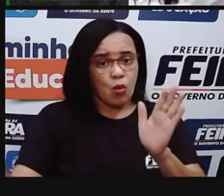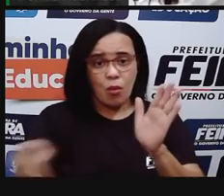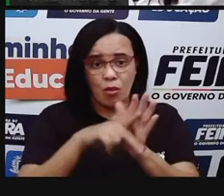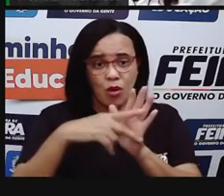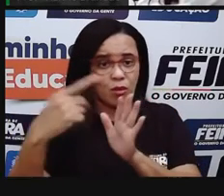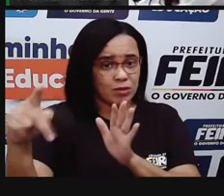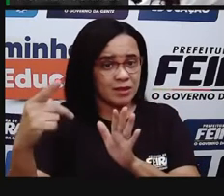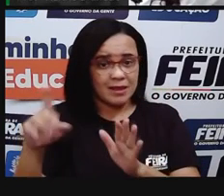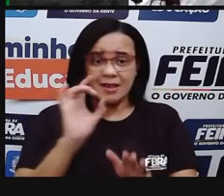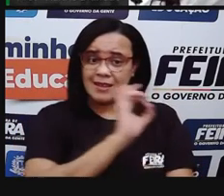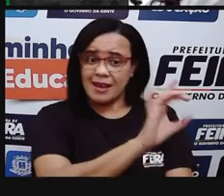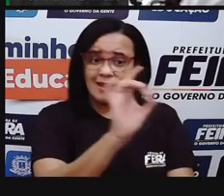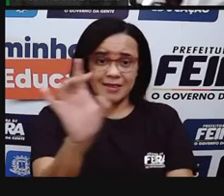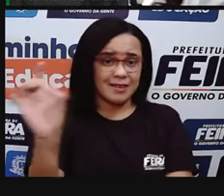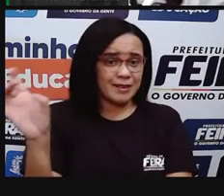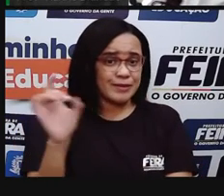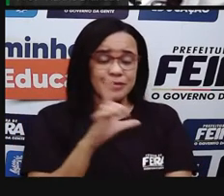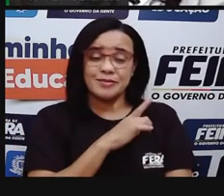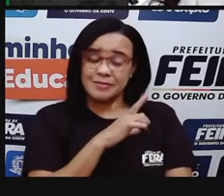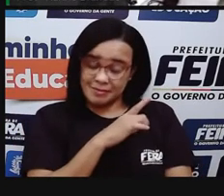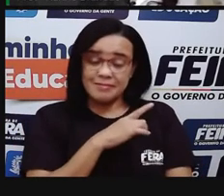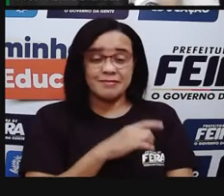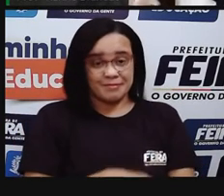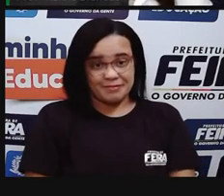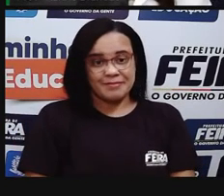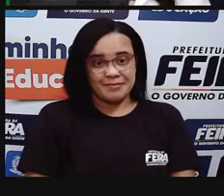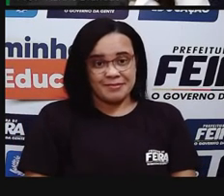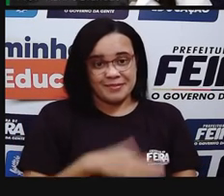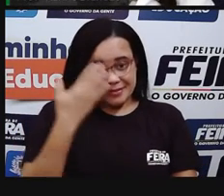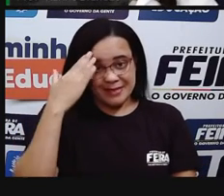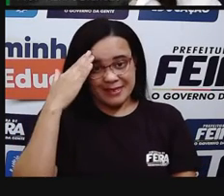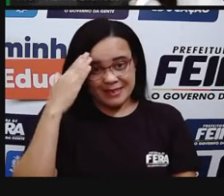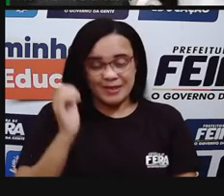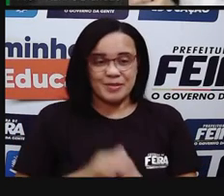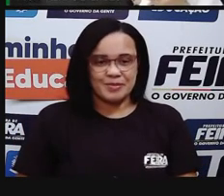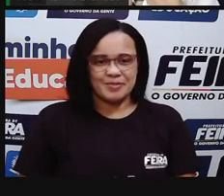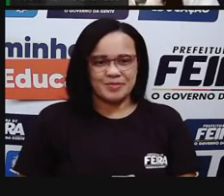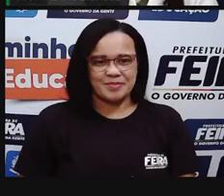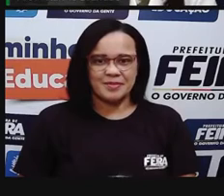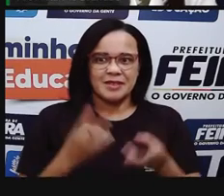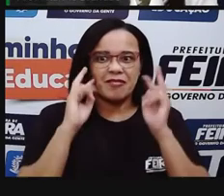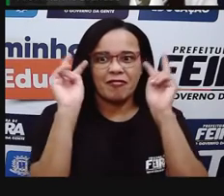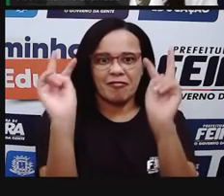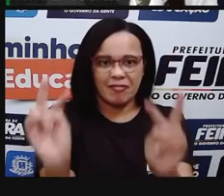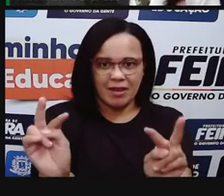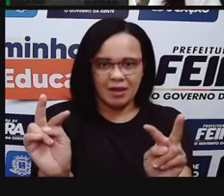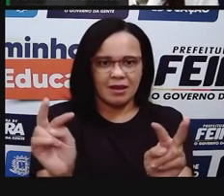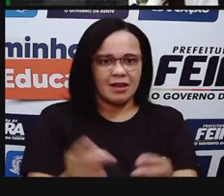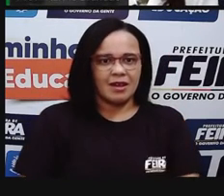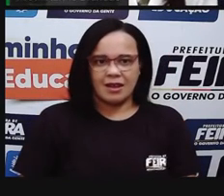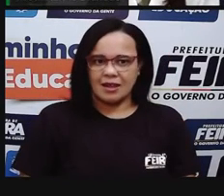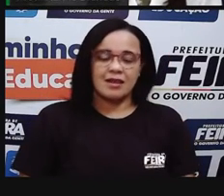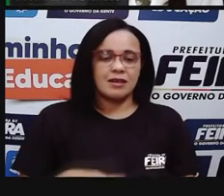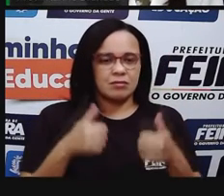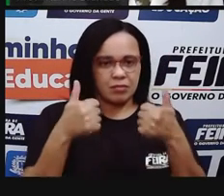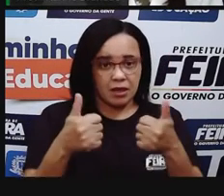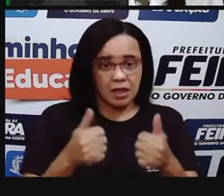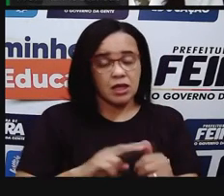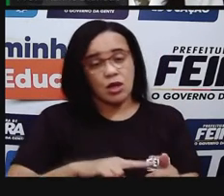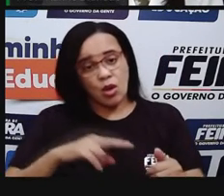do macro, que são os reinos, para o micro, que seria algo mais específico, que são